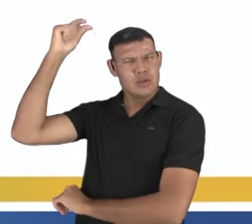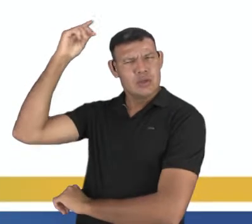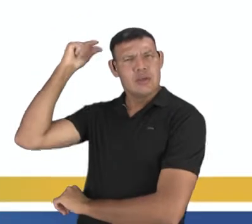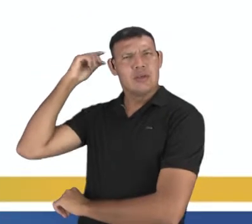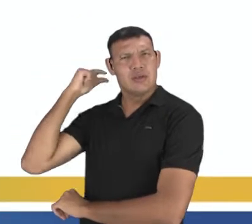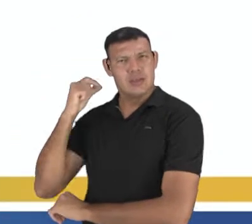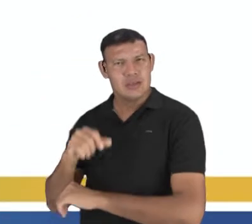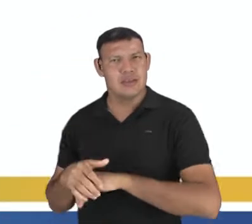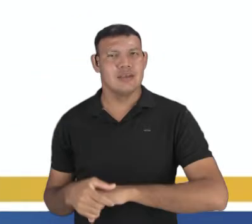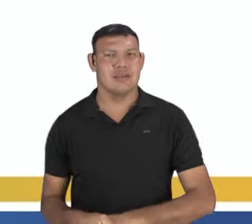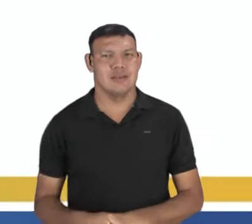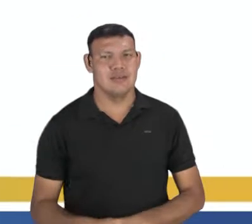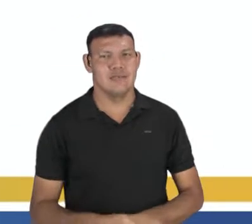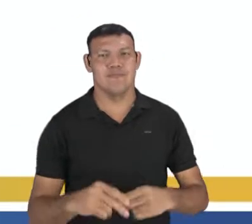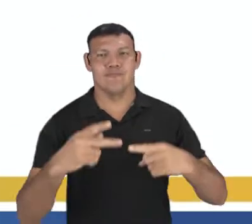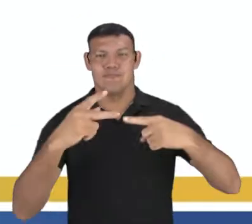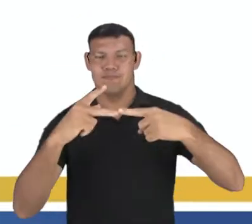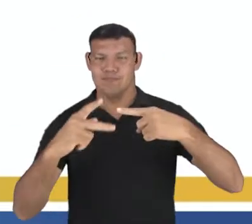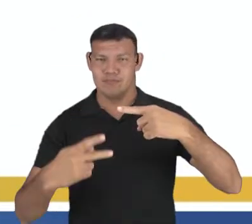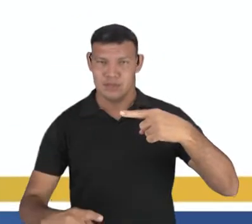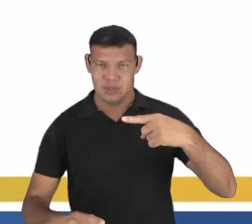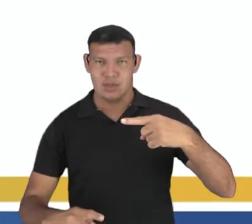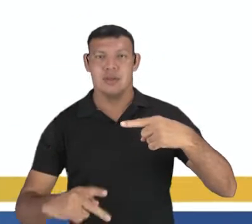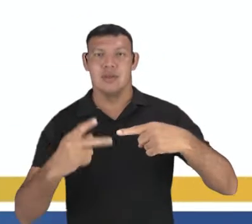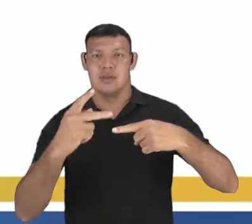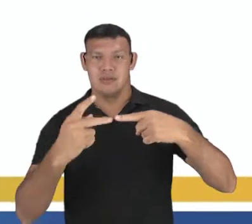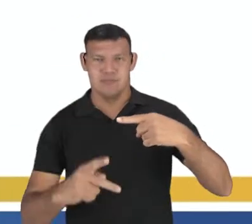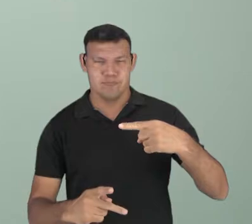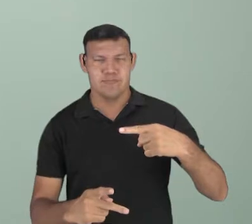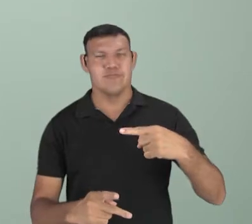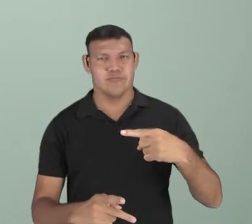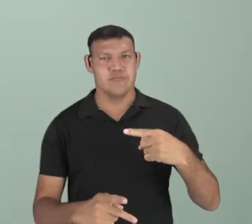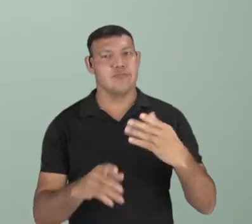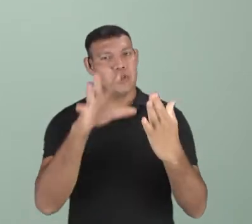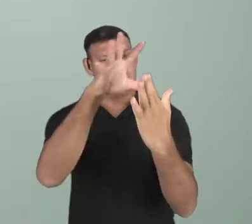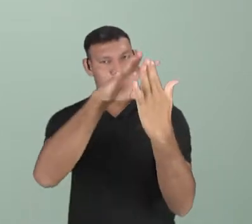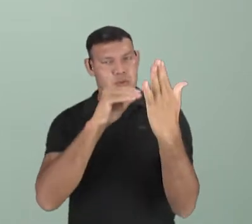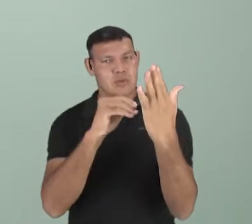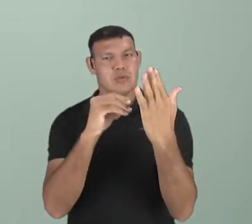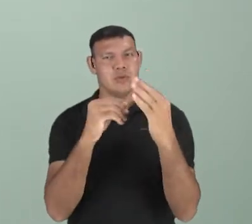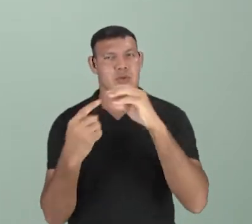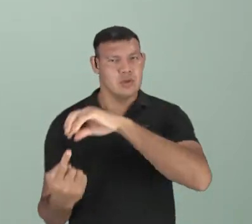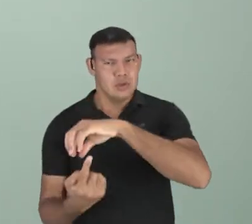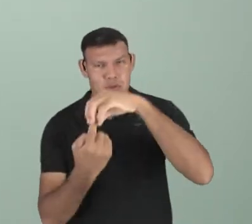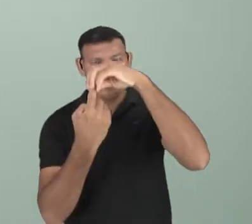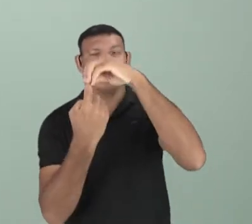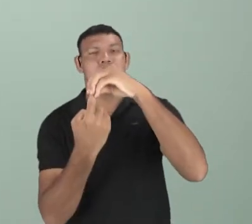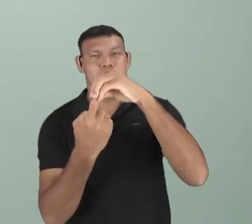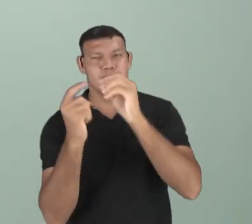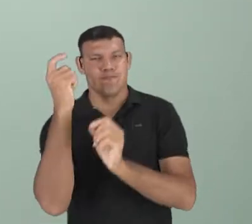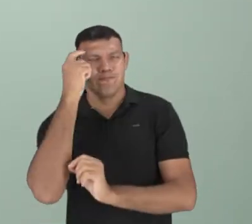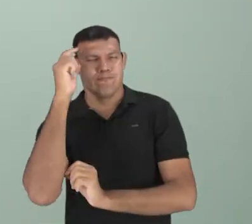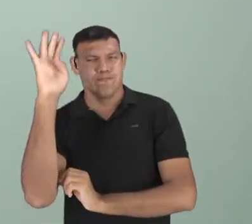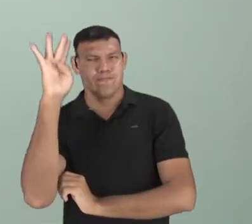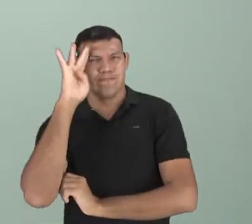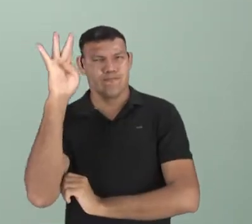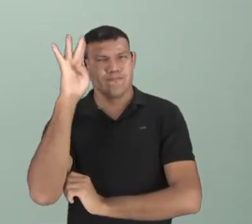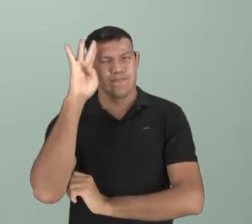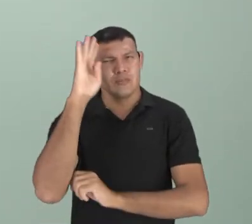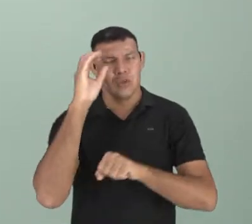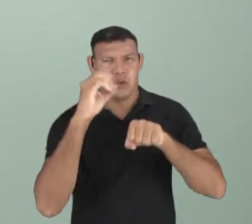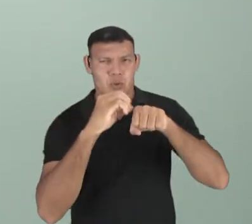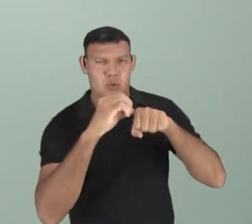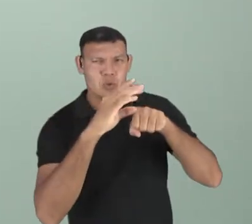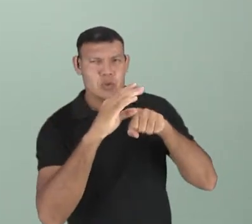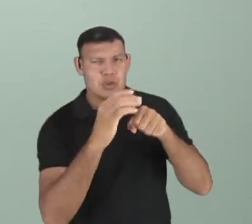fala que são os paradigmas da ciência, são padrões de pensamento, de modos de fazer conhecimento que determinaram